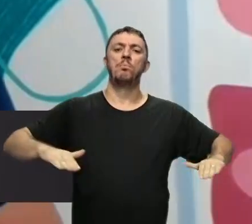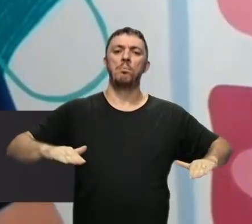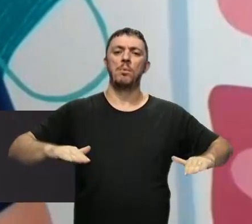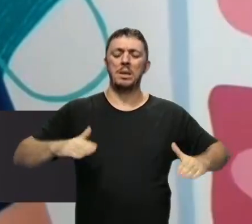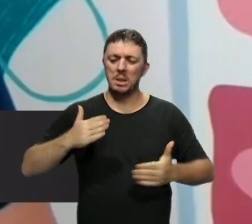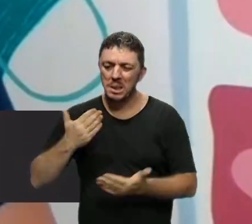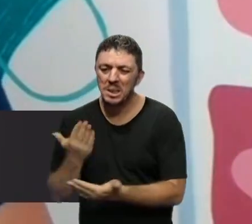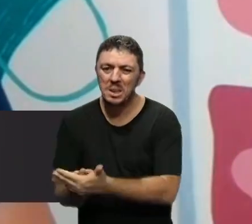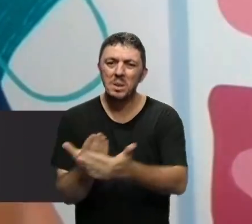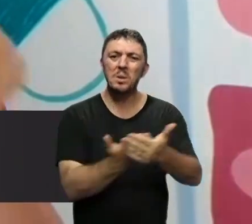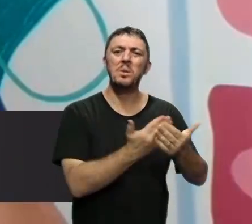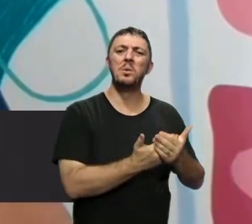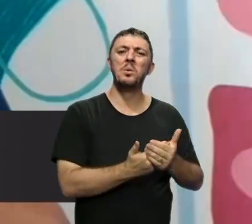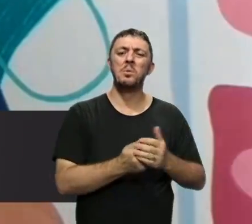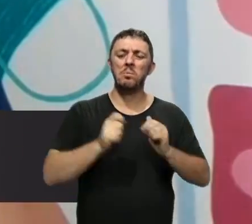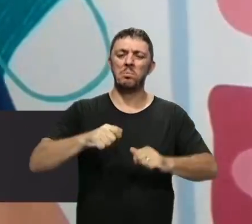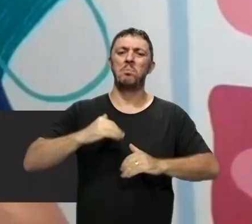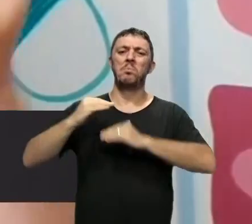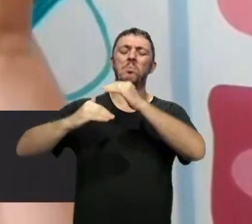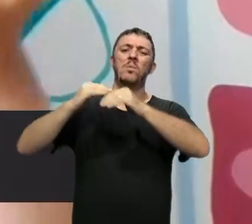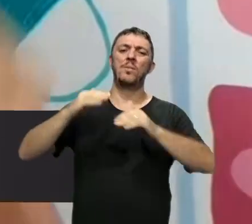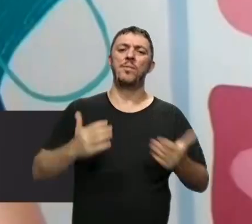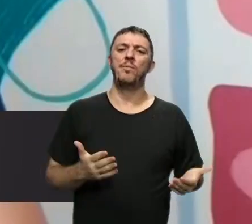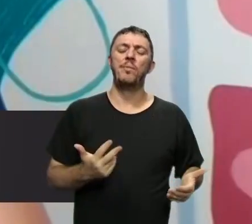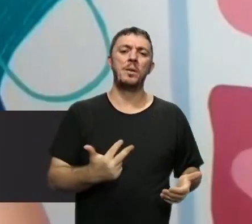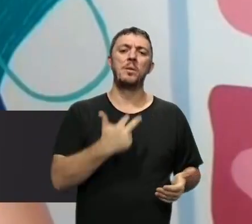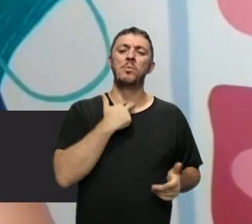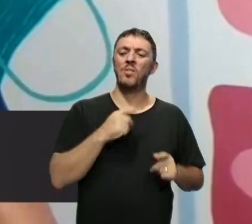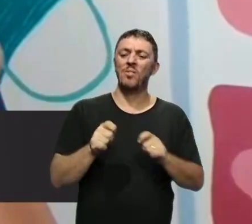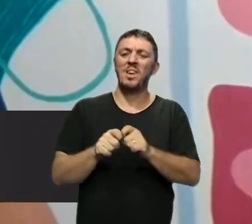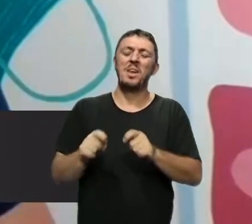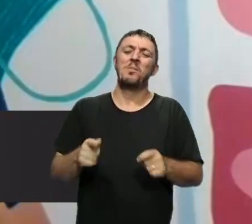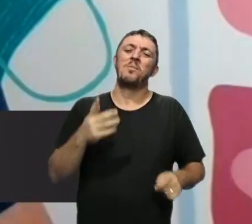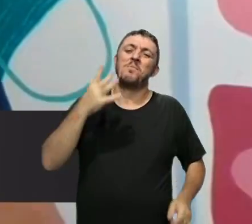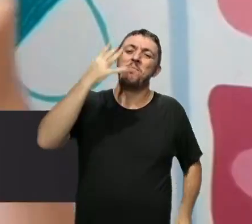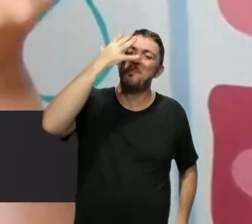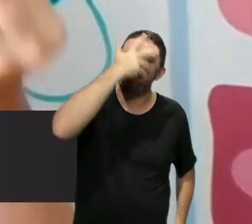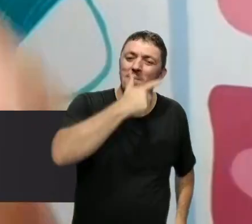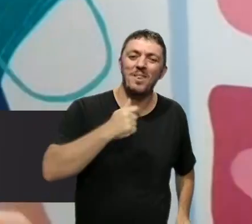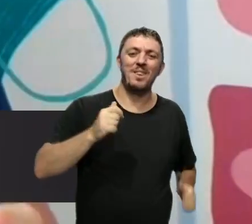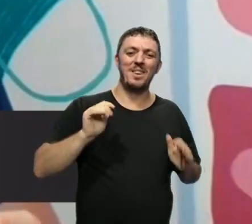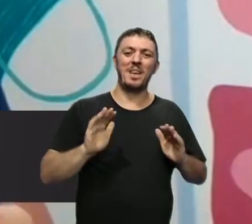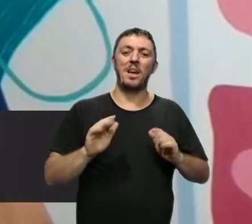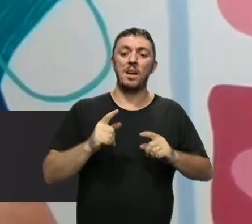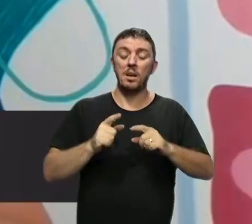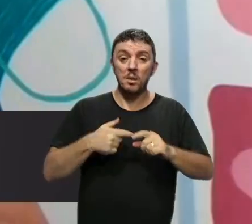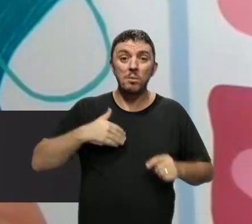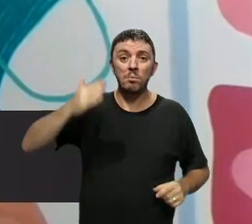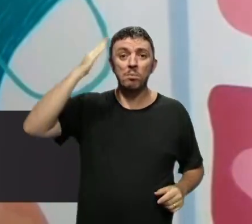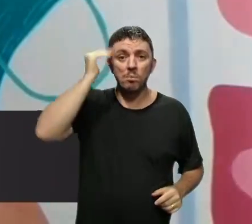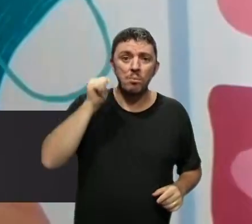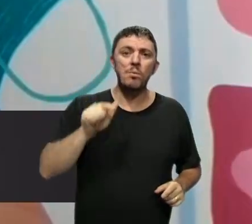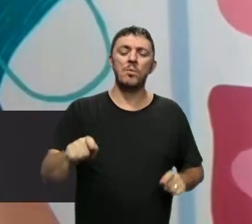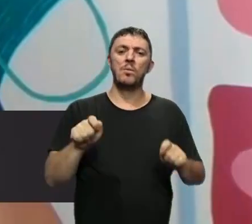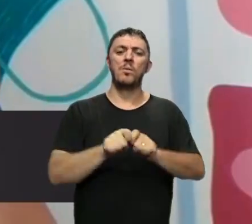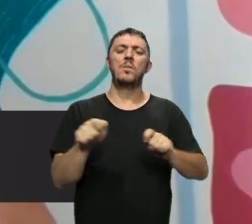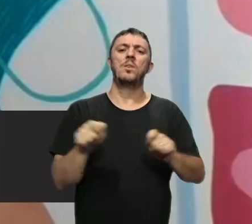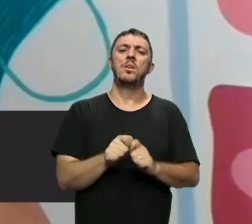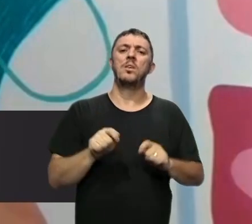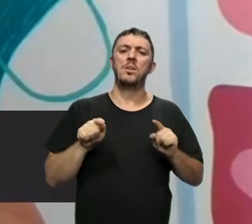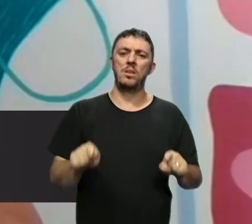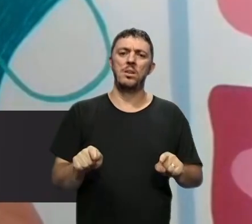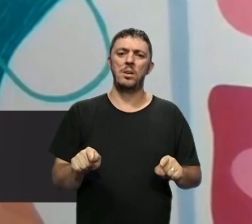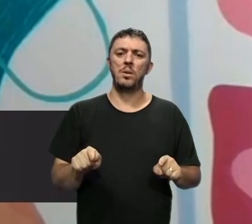de aprendizagem da infância. Então, eu não posso fazer nada porque é bonitinho. Eu tenho que fazer porque eu sei o quanto